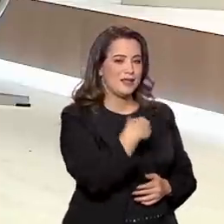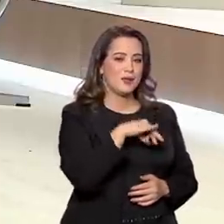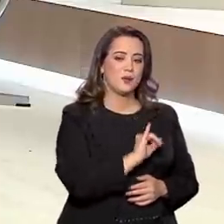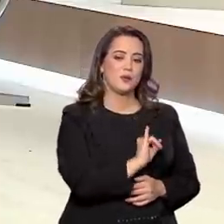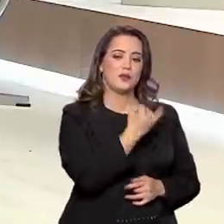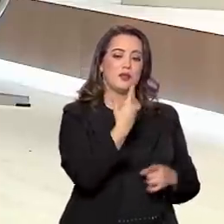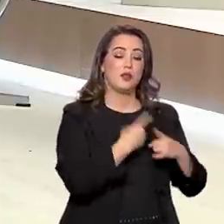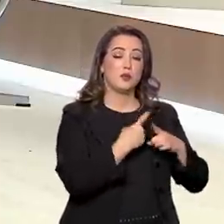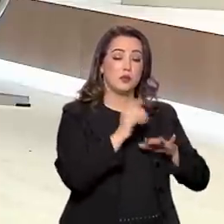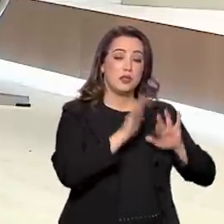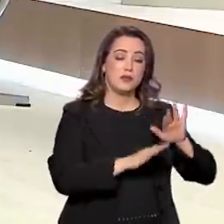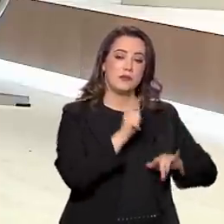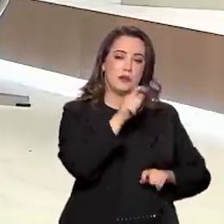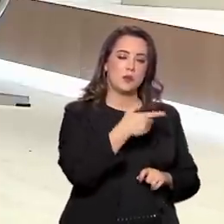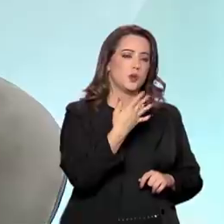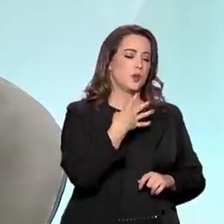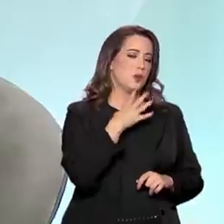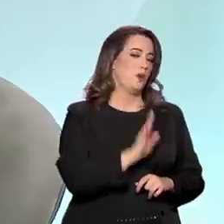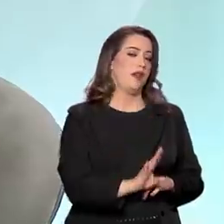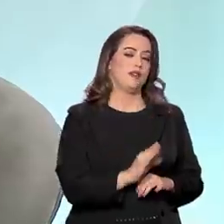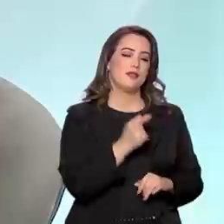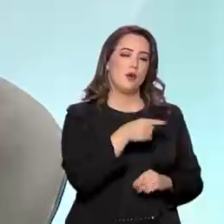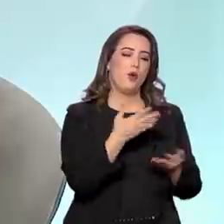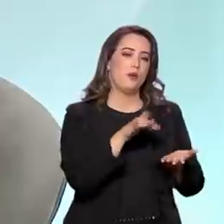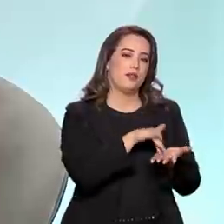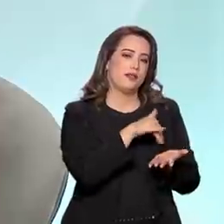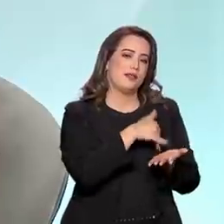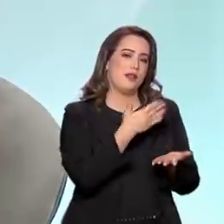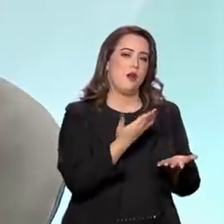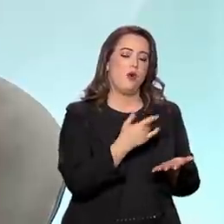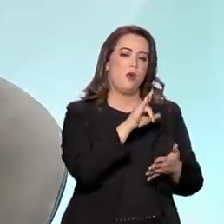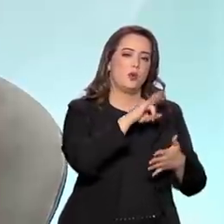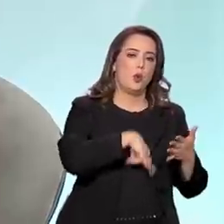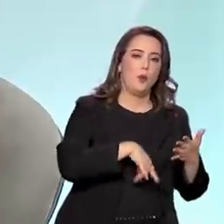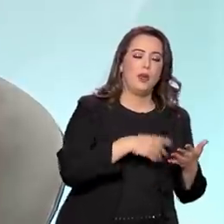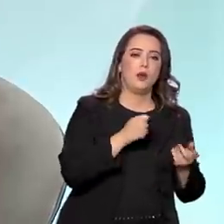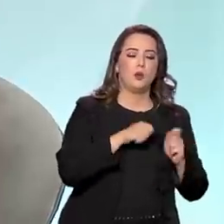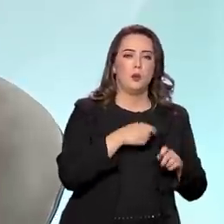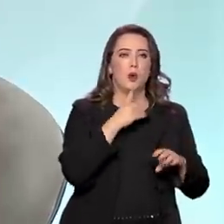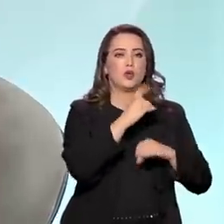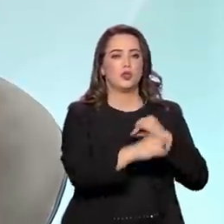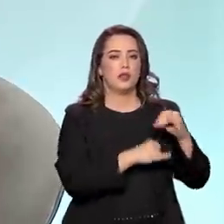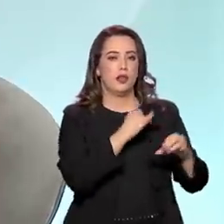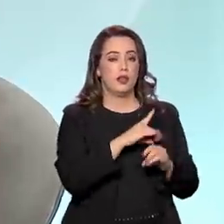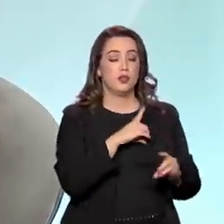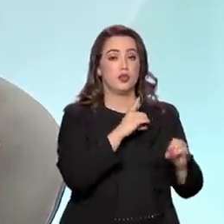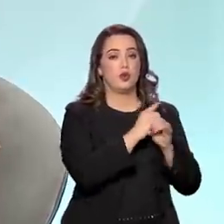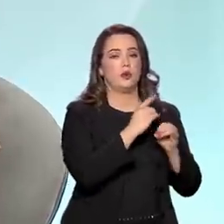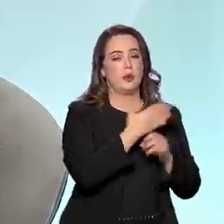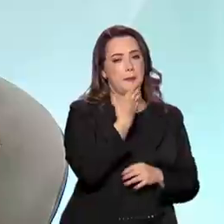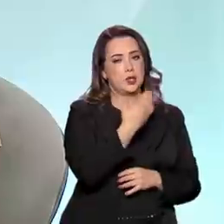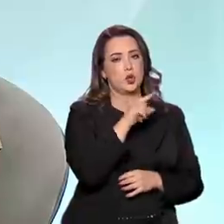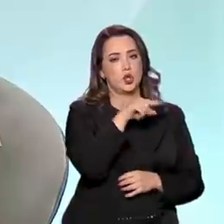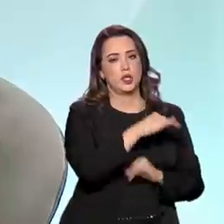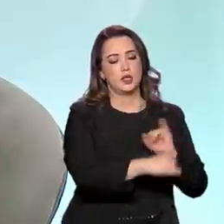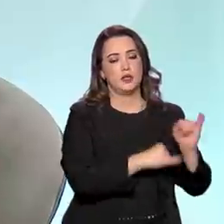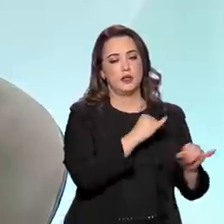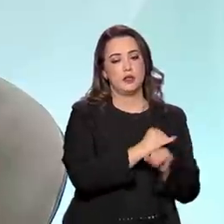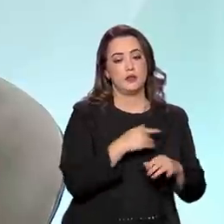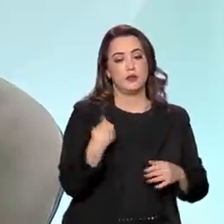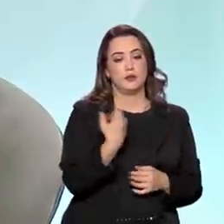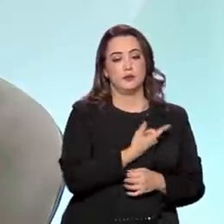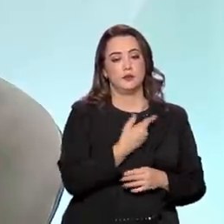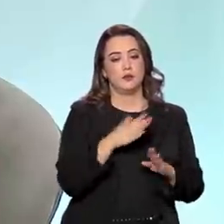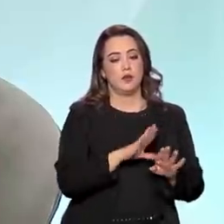porque às vezes o cidadão não sabe que o certificado dele dispensa pode encontrar na internet que ele pode solicitar né E